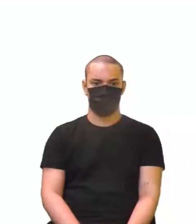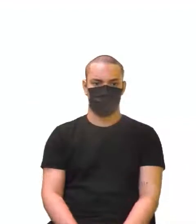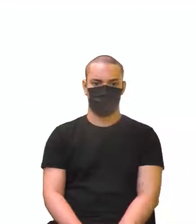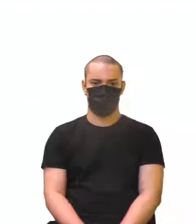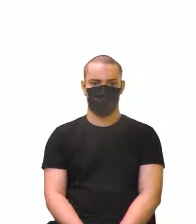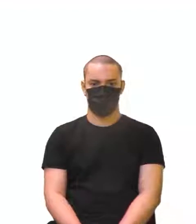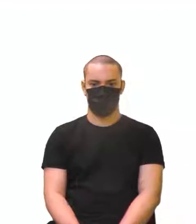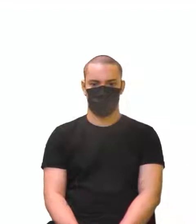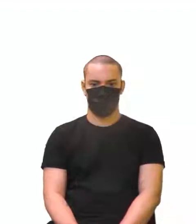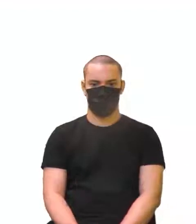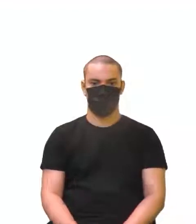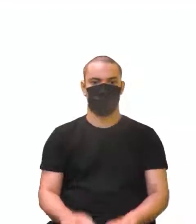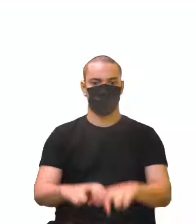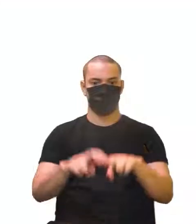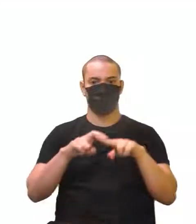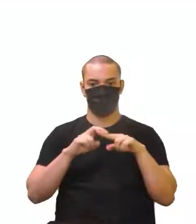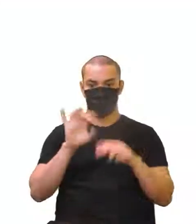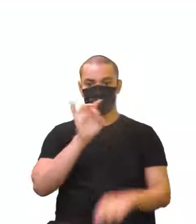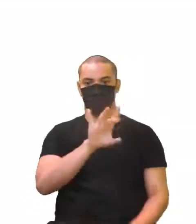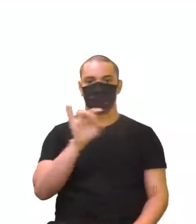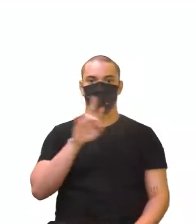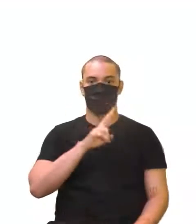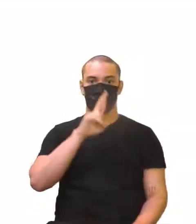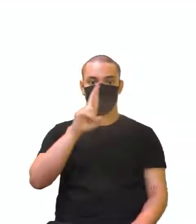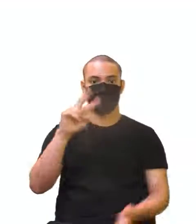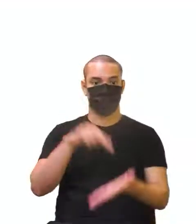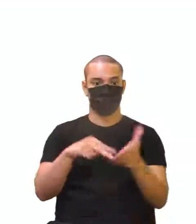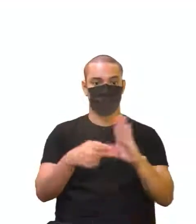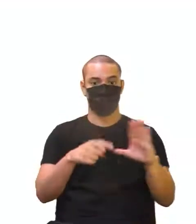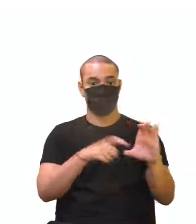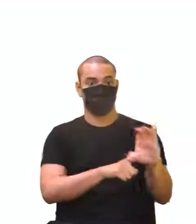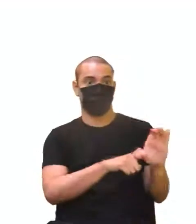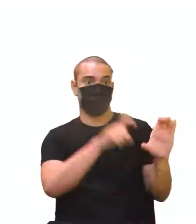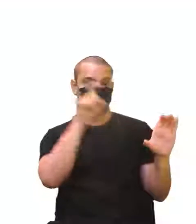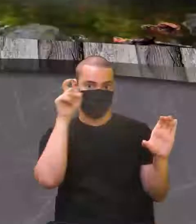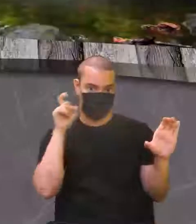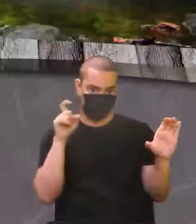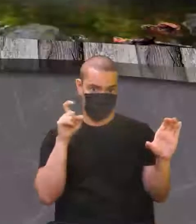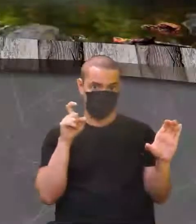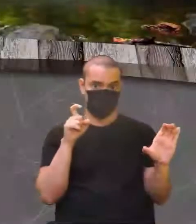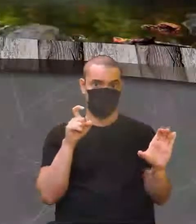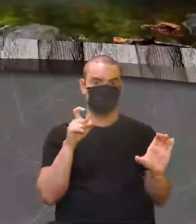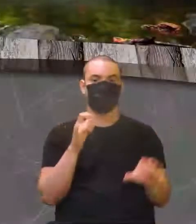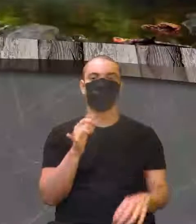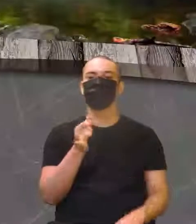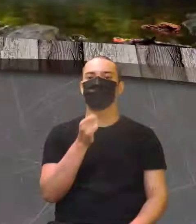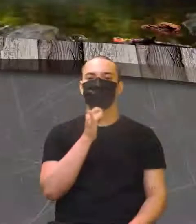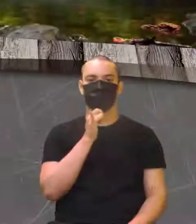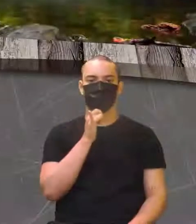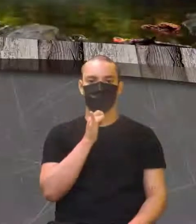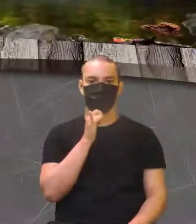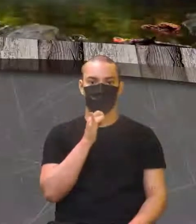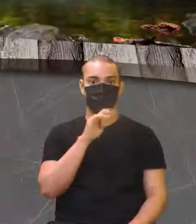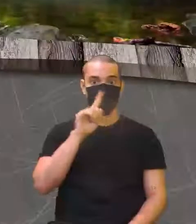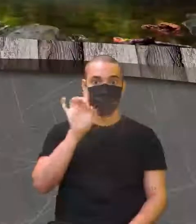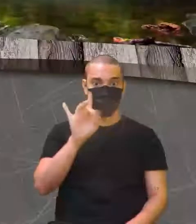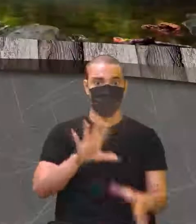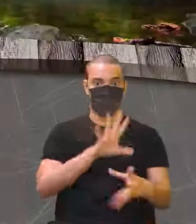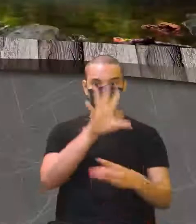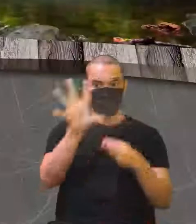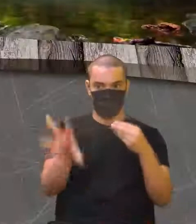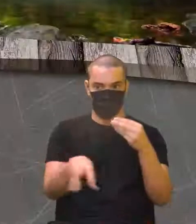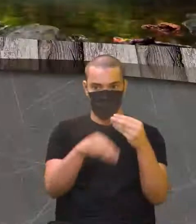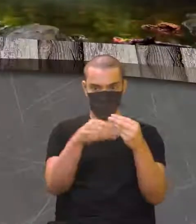é um evento independente do outro. É isso, professor. Olha aqui pra gente. Também para